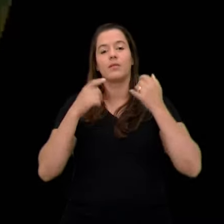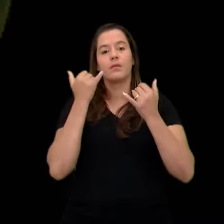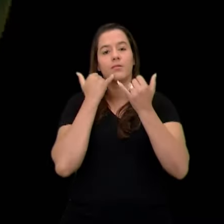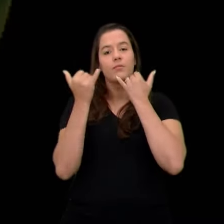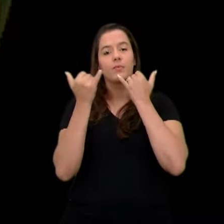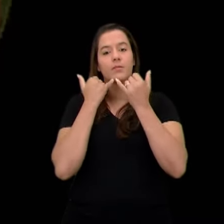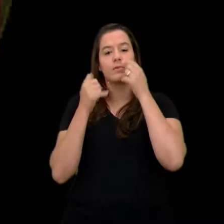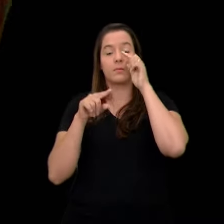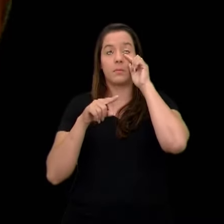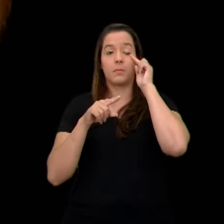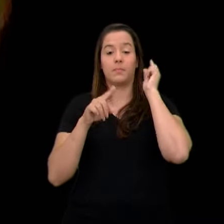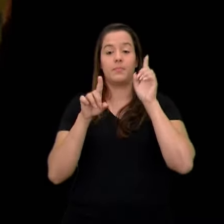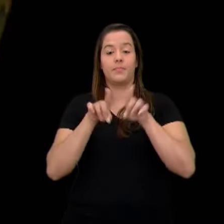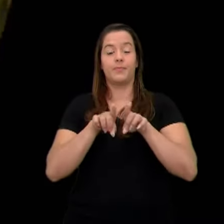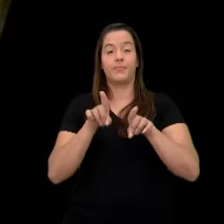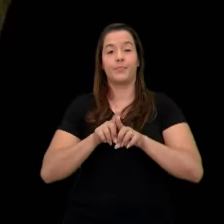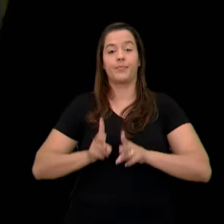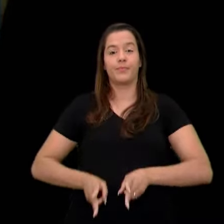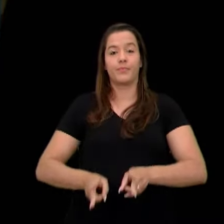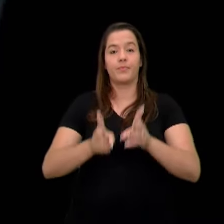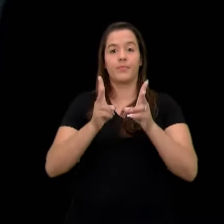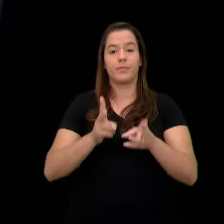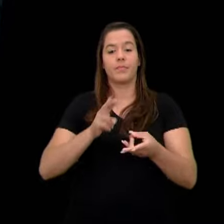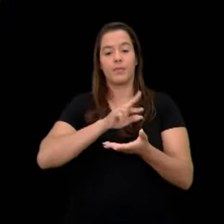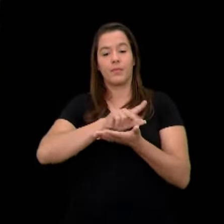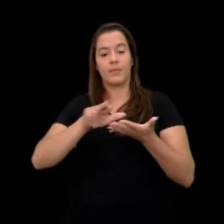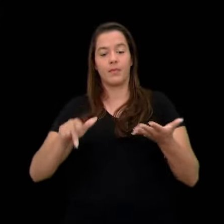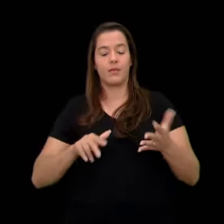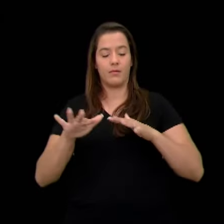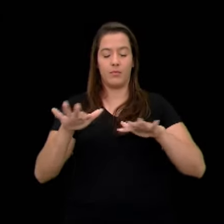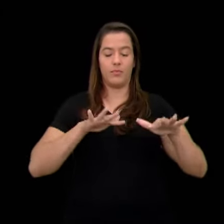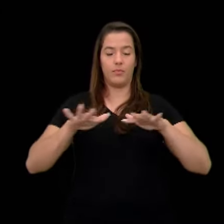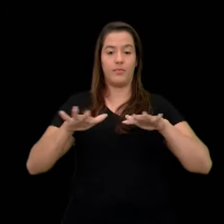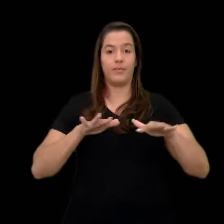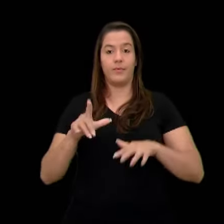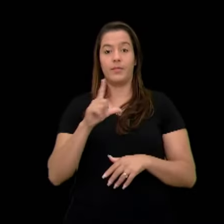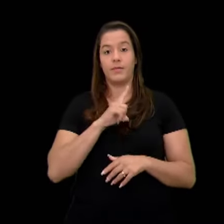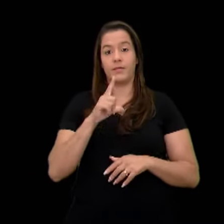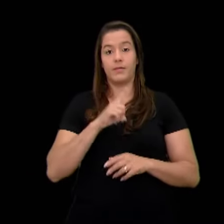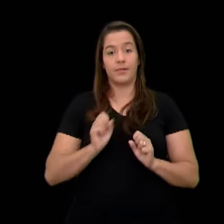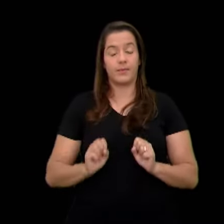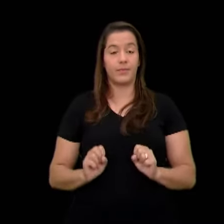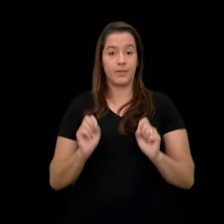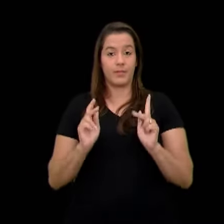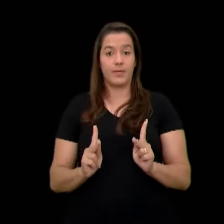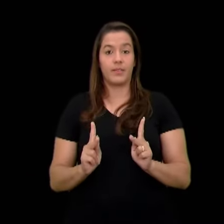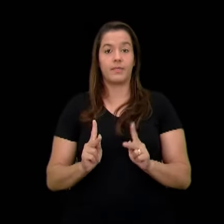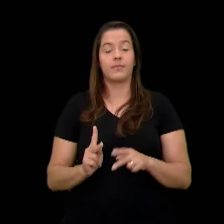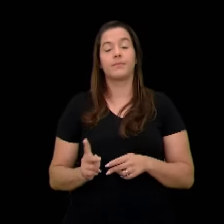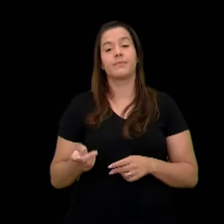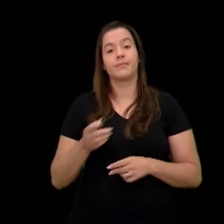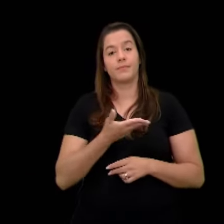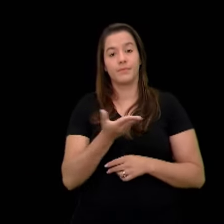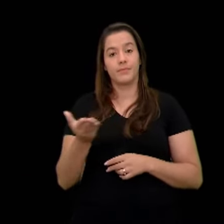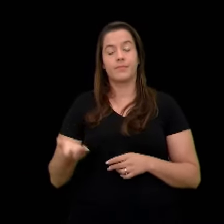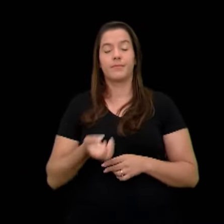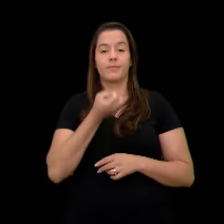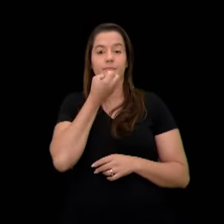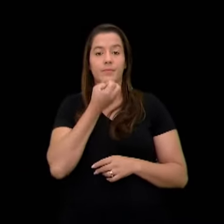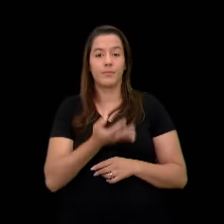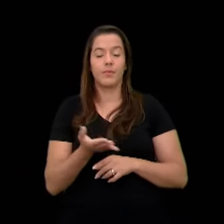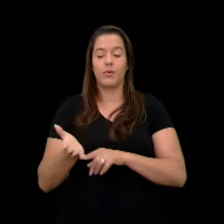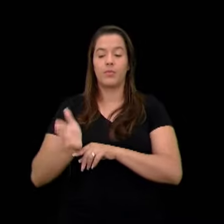placas tectônicas, que elas estão sempre em movimento. Certo, pessoal? Então é interessante, né, esse vídeo